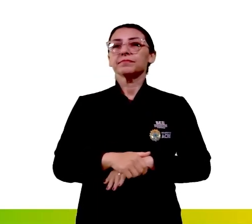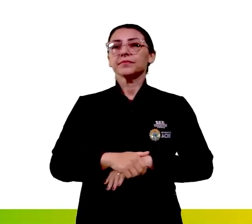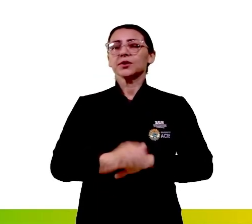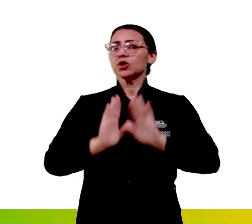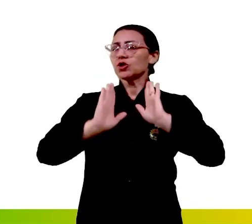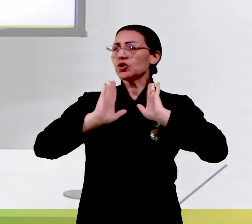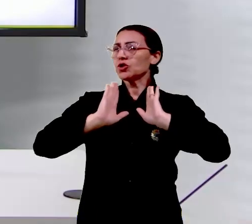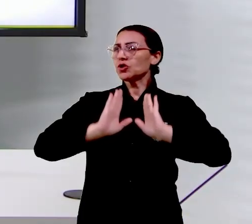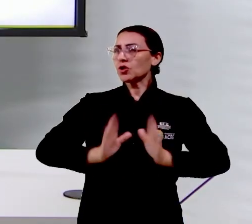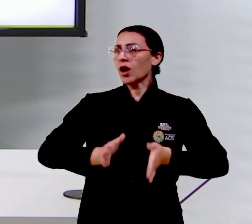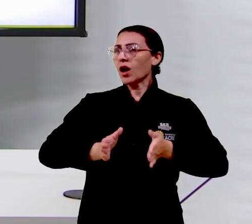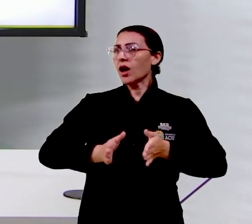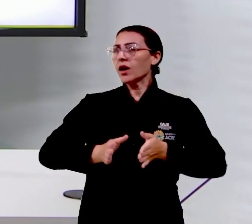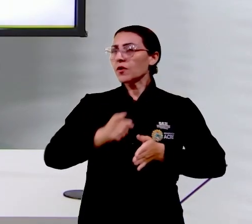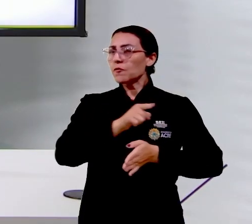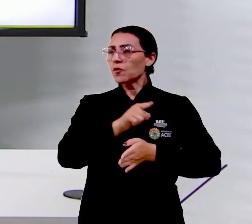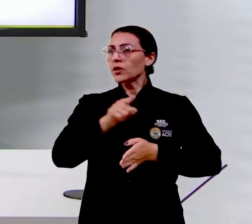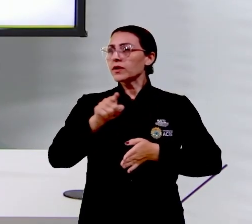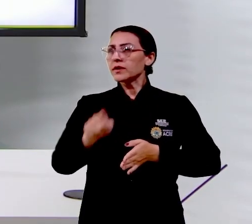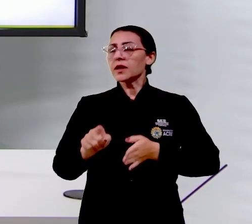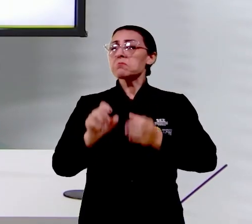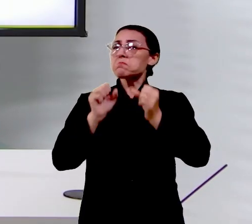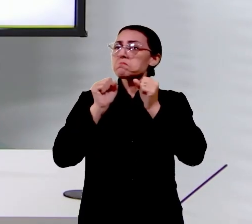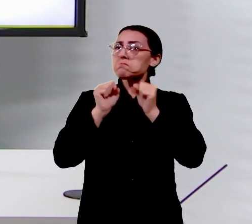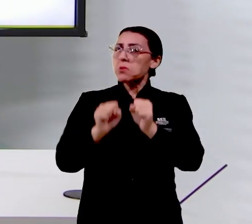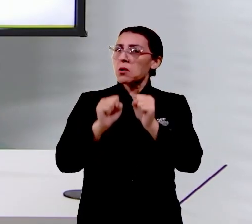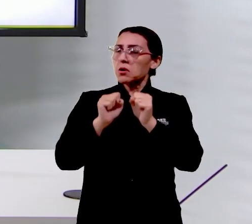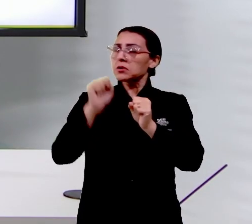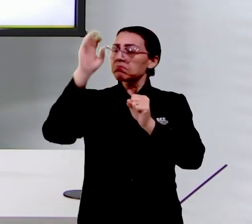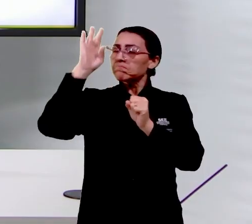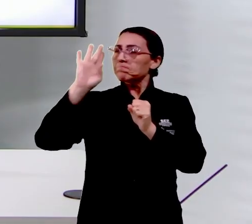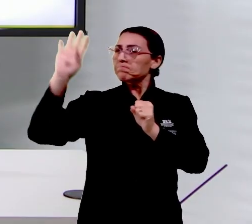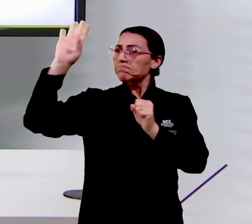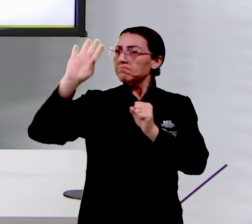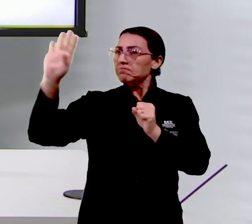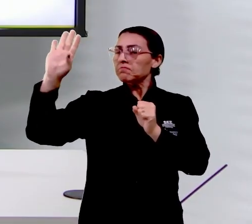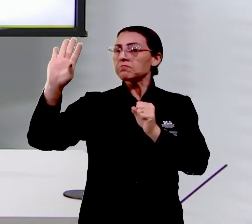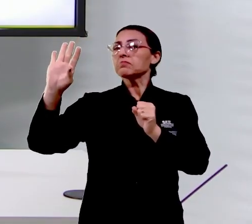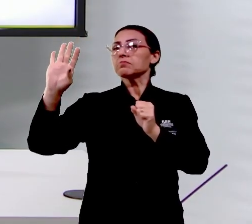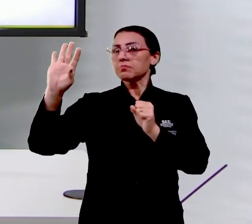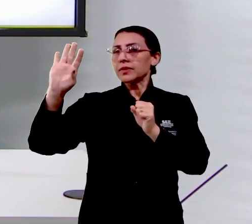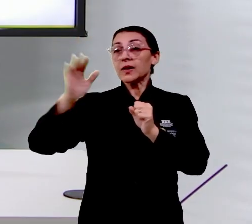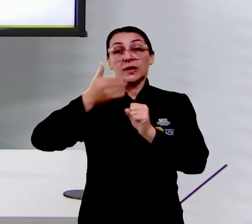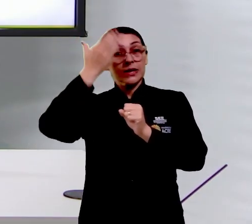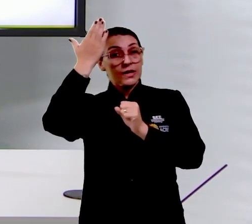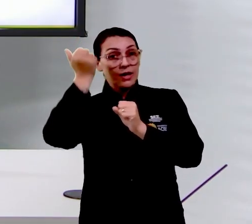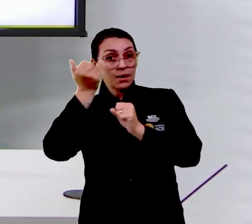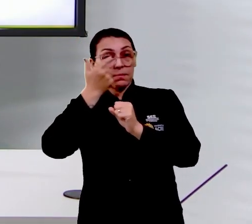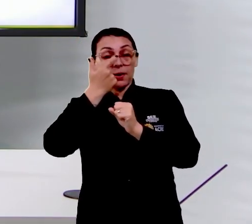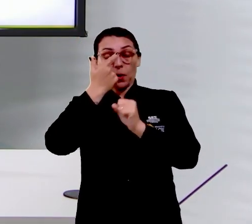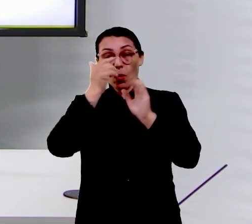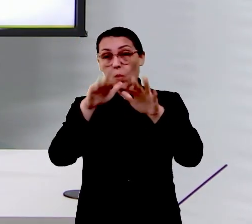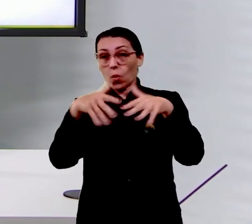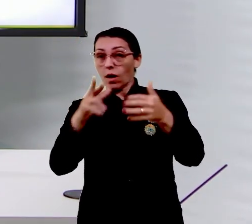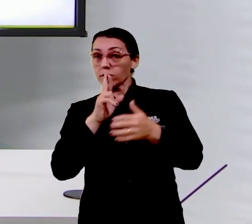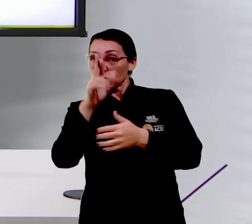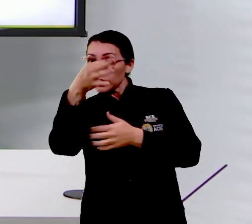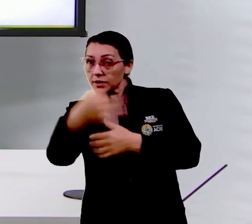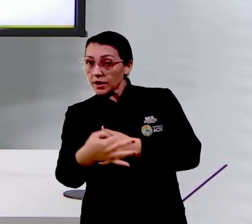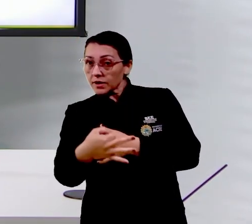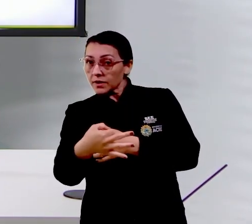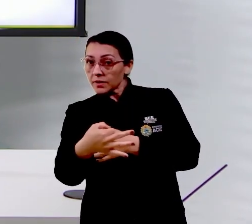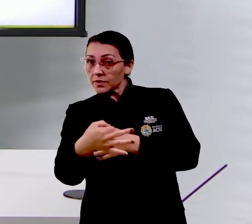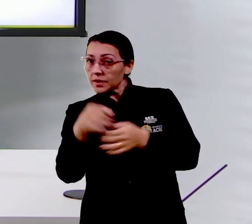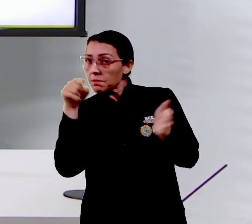já dá para que vocês possam imaginar ou mesmo saber qual é a resposta